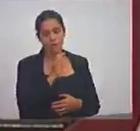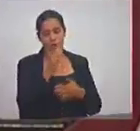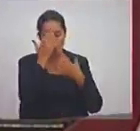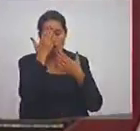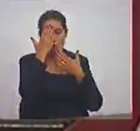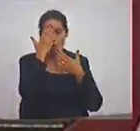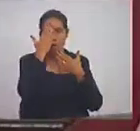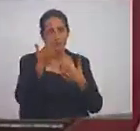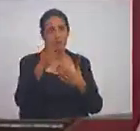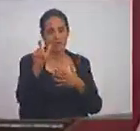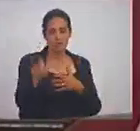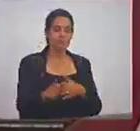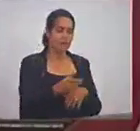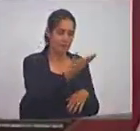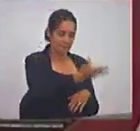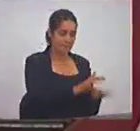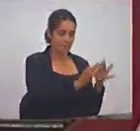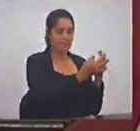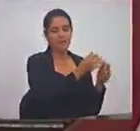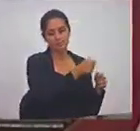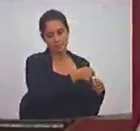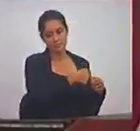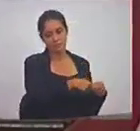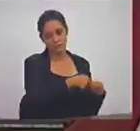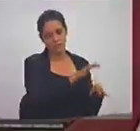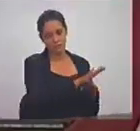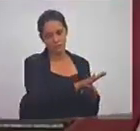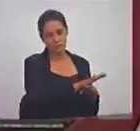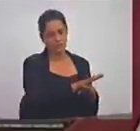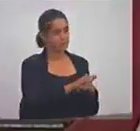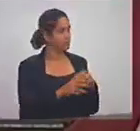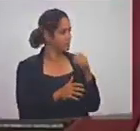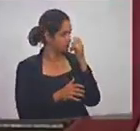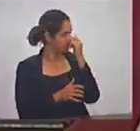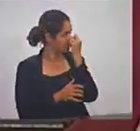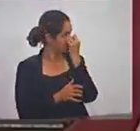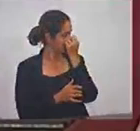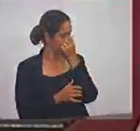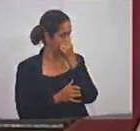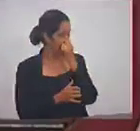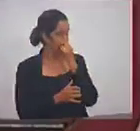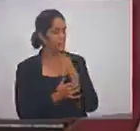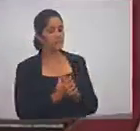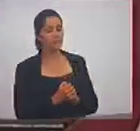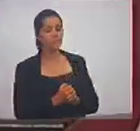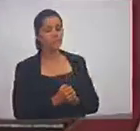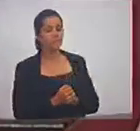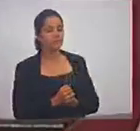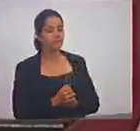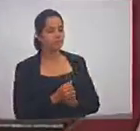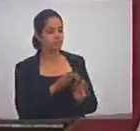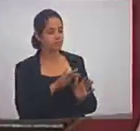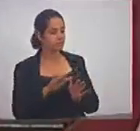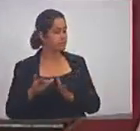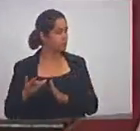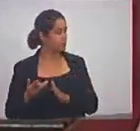pedido de quem precisava, porque eu, graças a Deus, eu tenho como me virar, e às vezes as pessoas não têm. Bom, por outro lado, agora, há